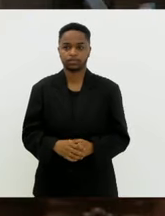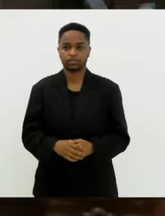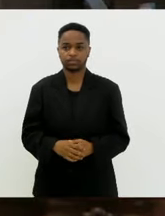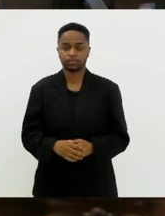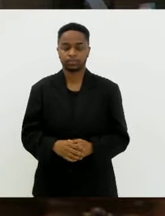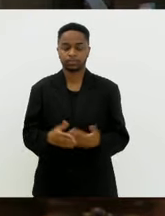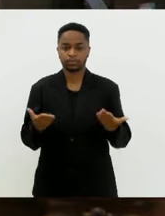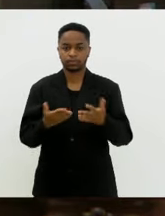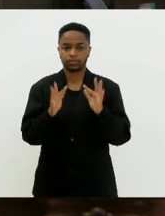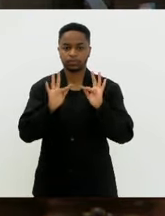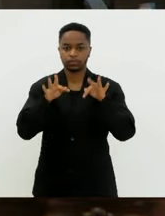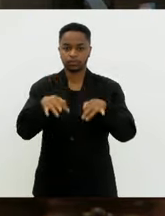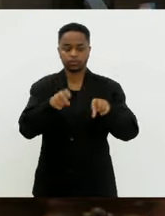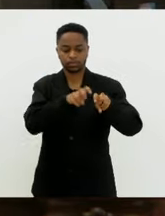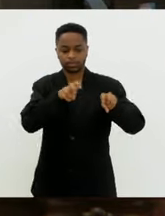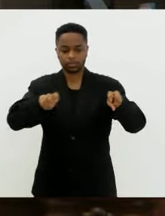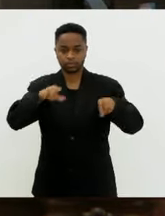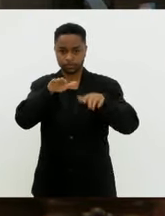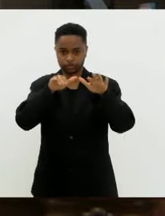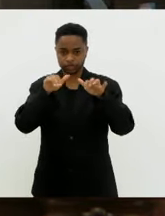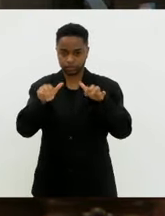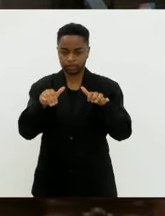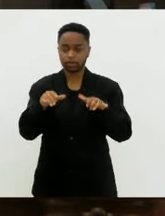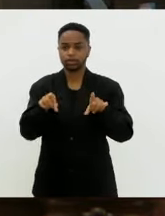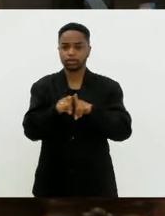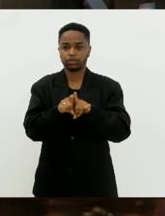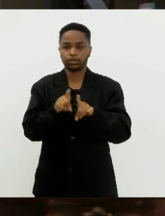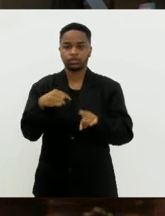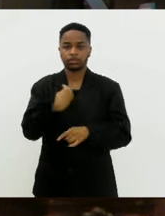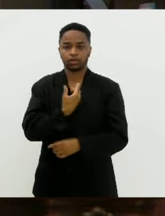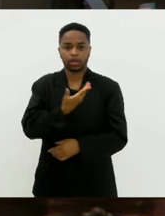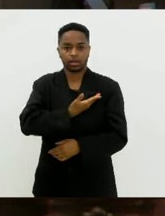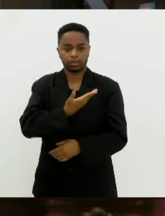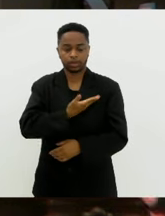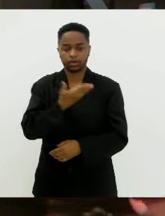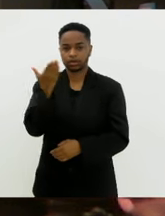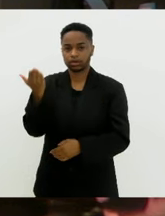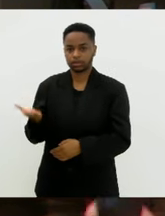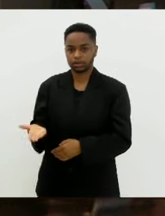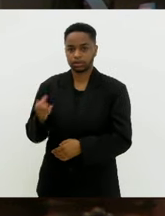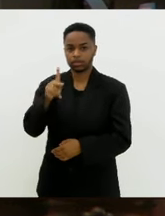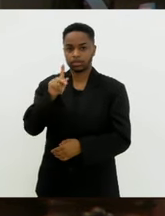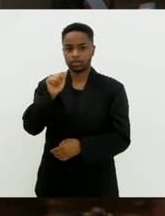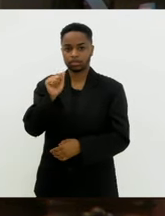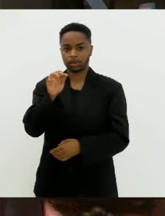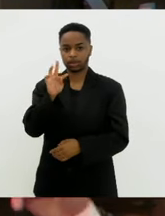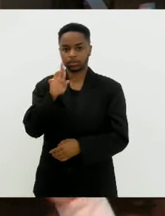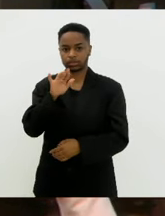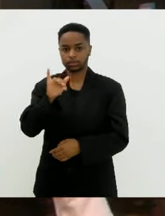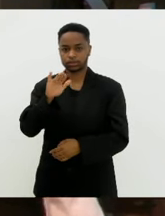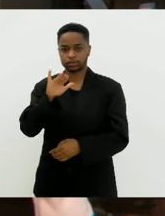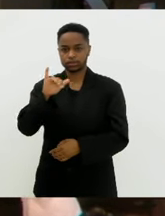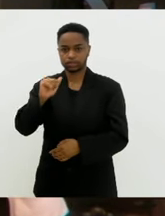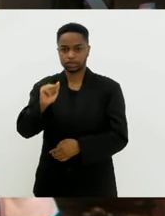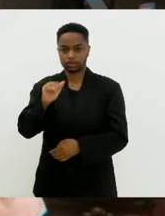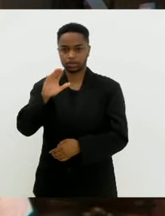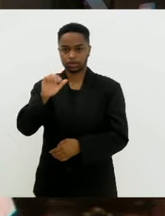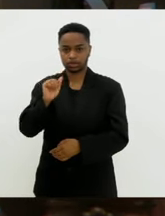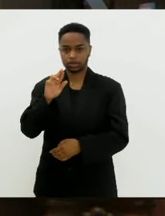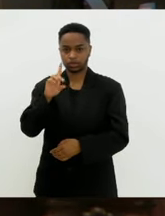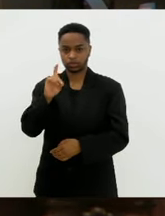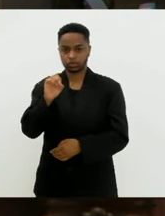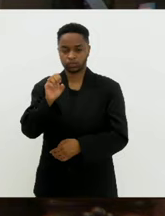encerrando a nossa composição da mesa, nossa querida amiga, doutora Patrícia Cardoso Maciel